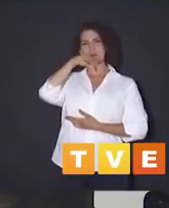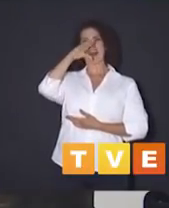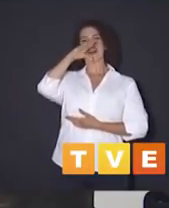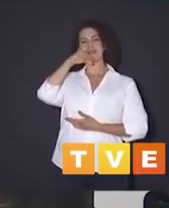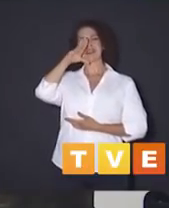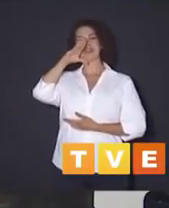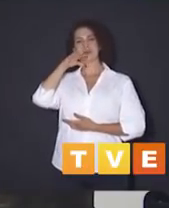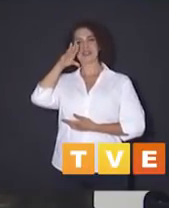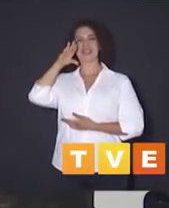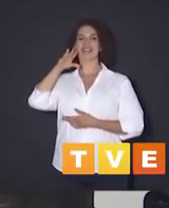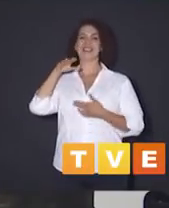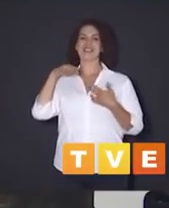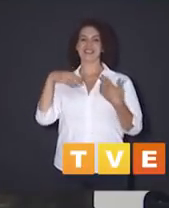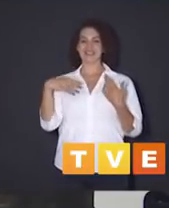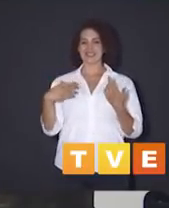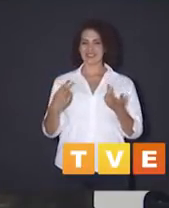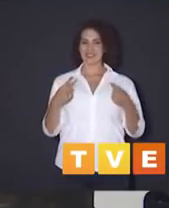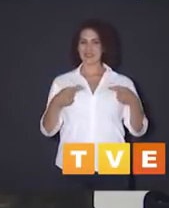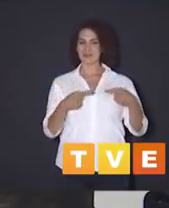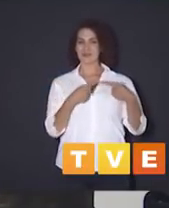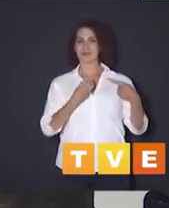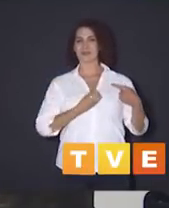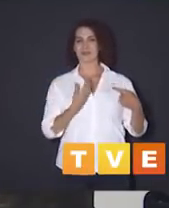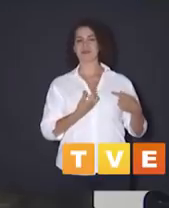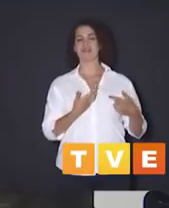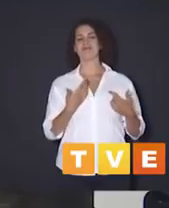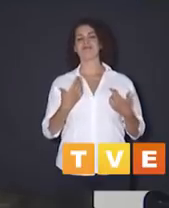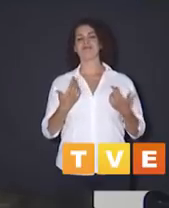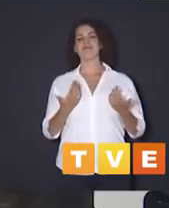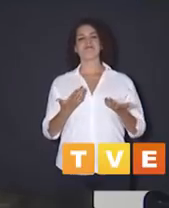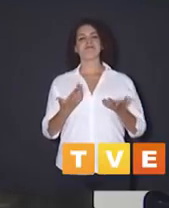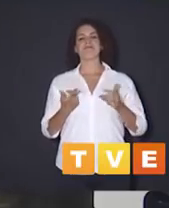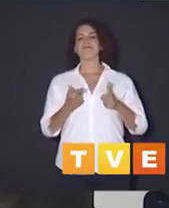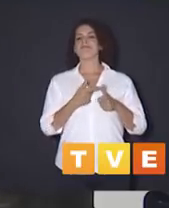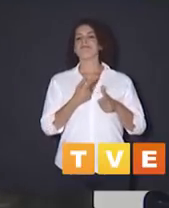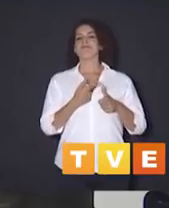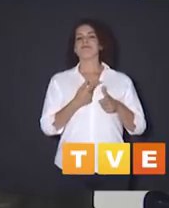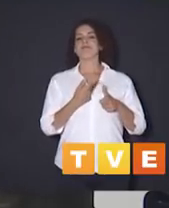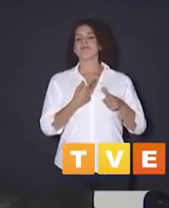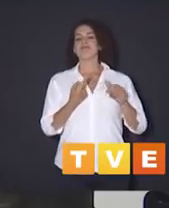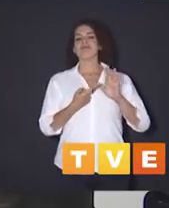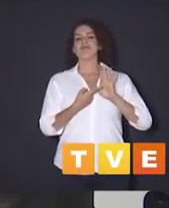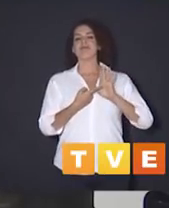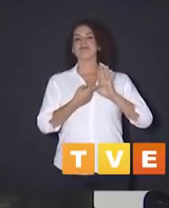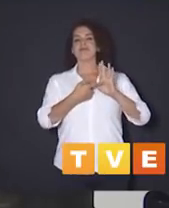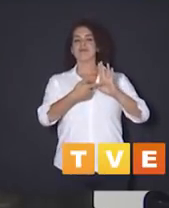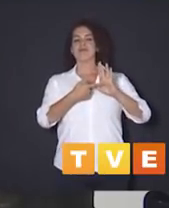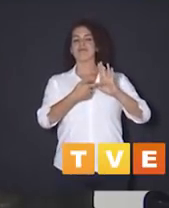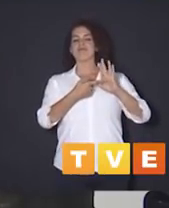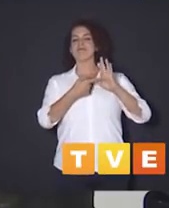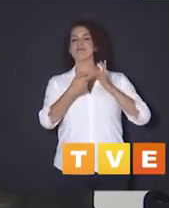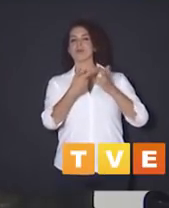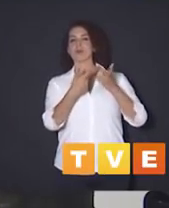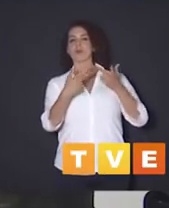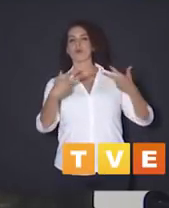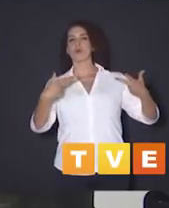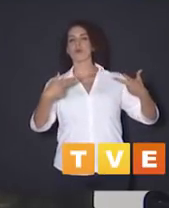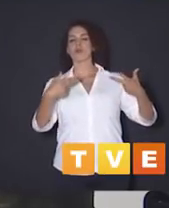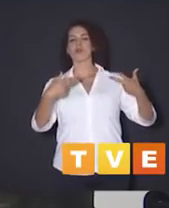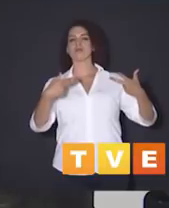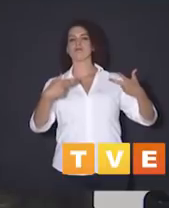e e eu queria trazer primeiro lugar elementos de um território